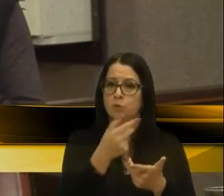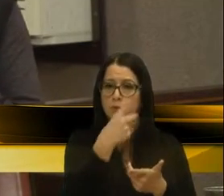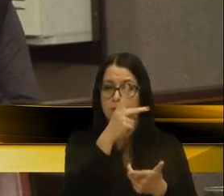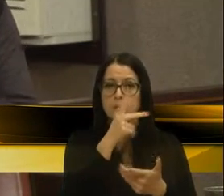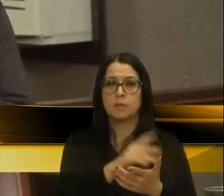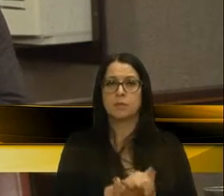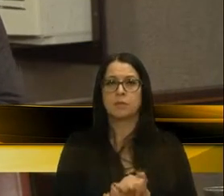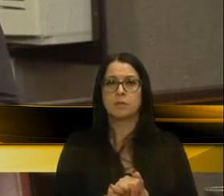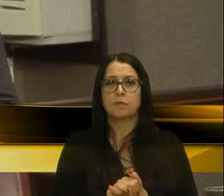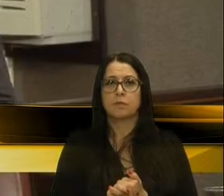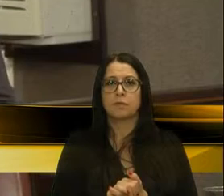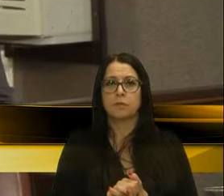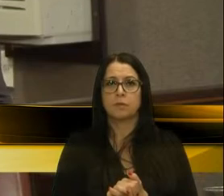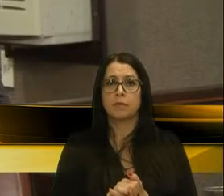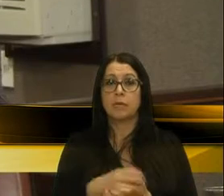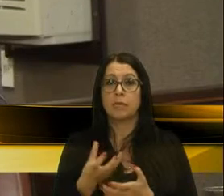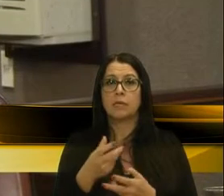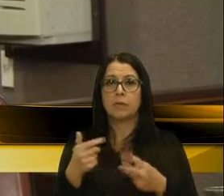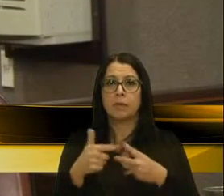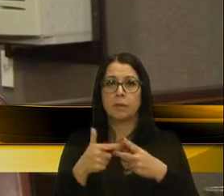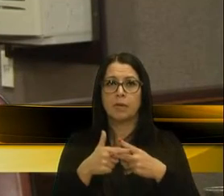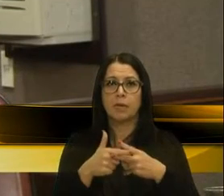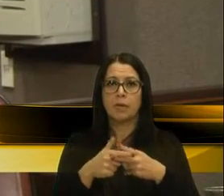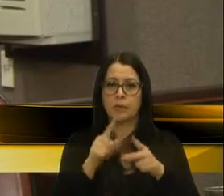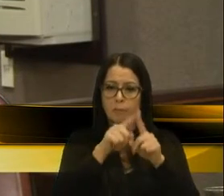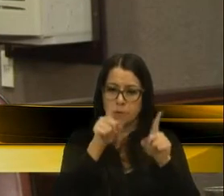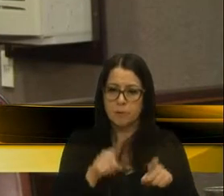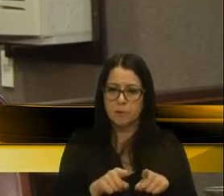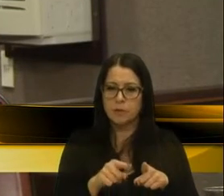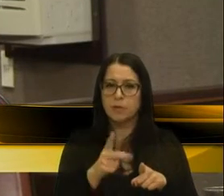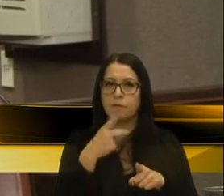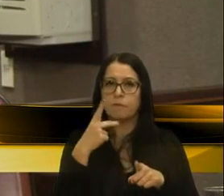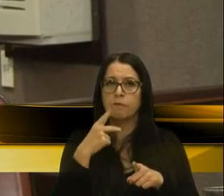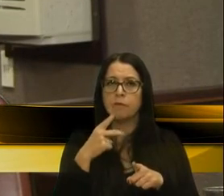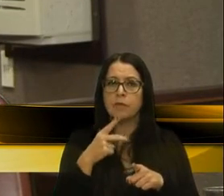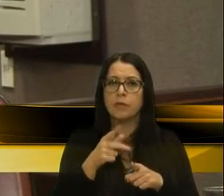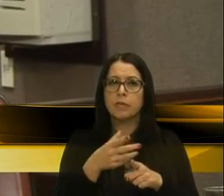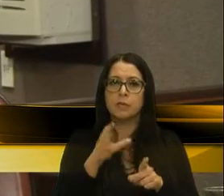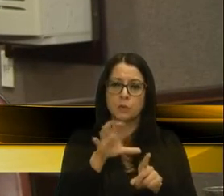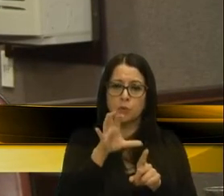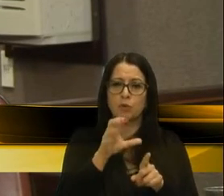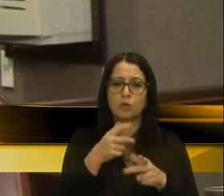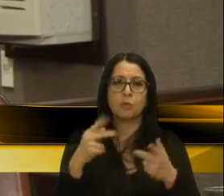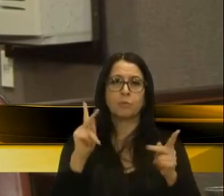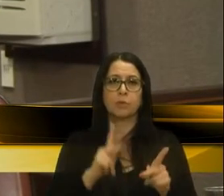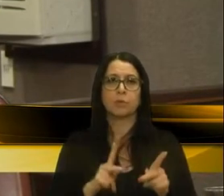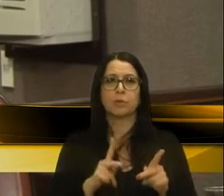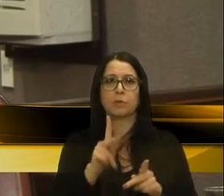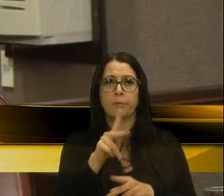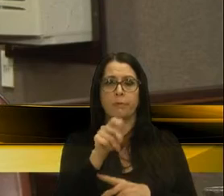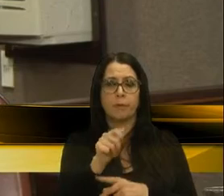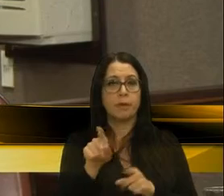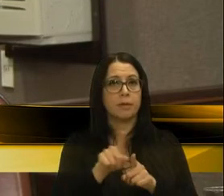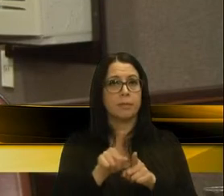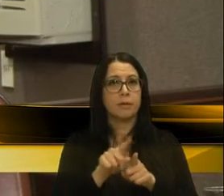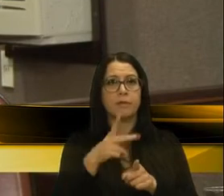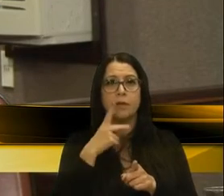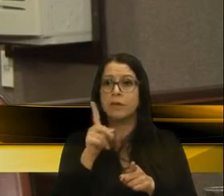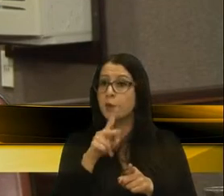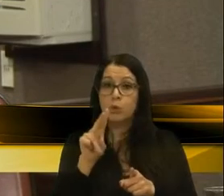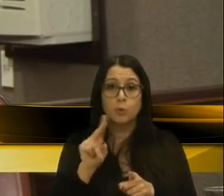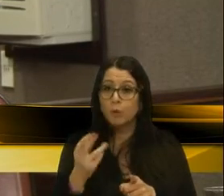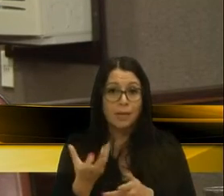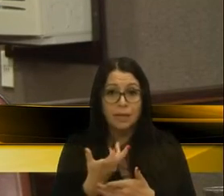lá querendo brigar com os servidores, humilhando, assediando moralmente os servidores lá do postão, que também estavam dizendo: nós